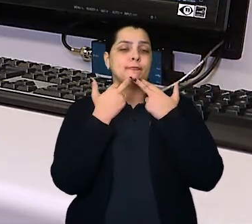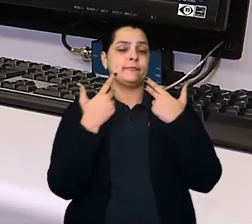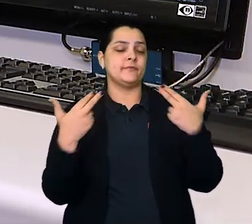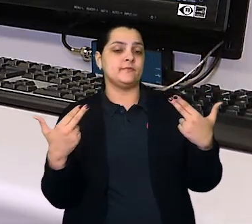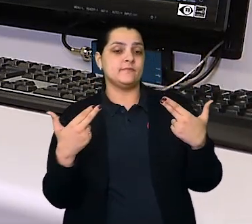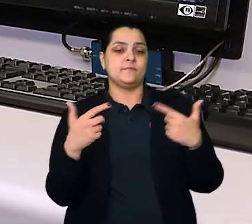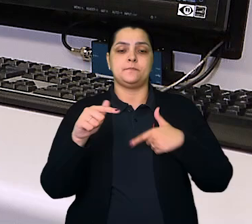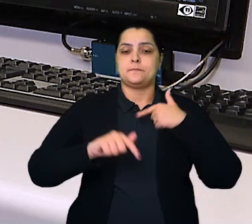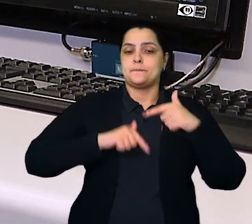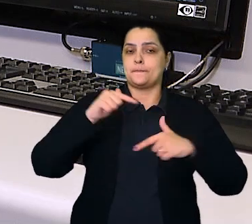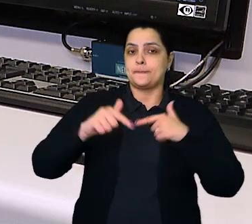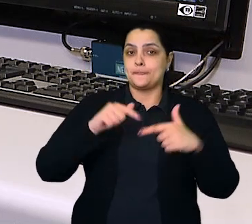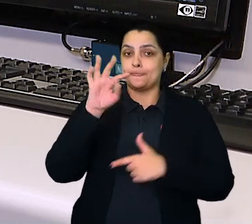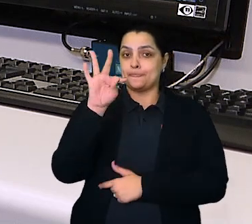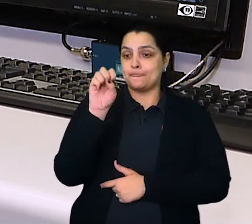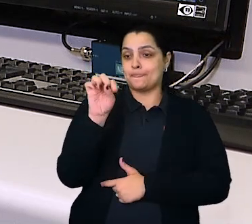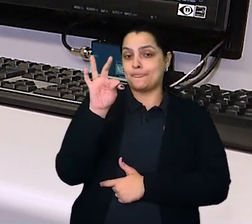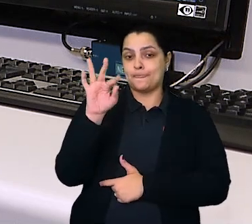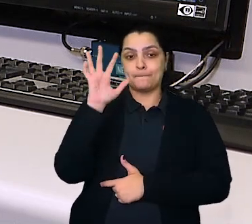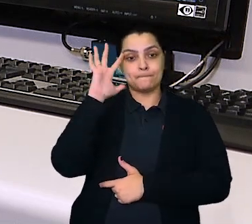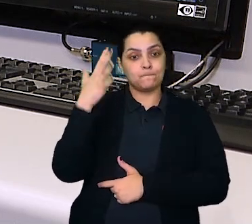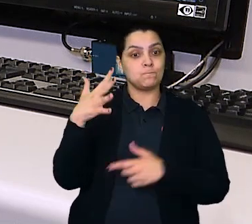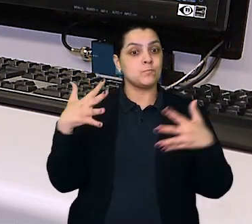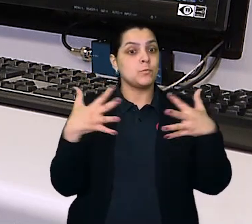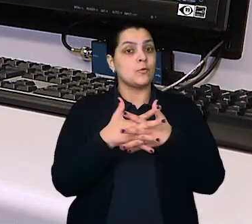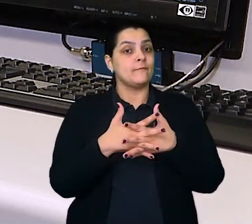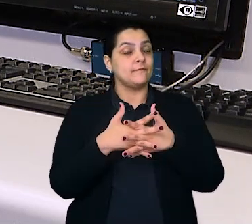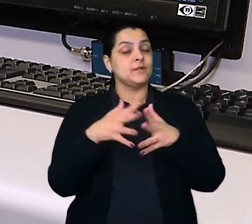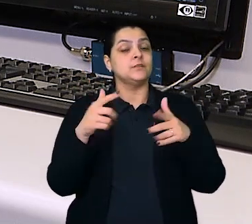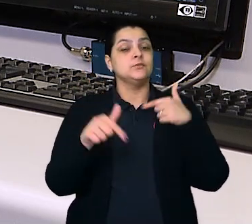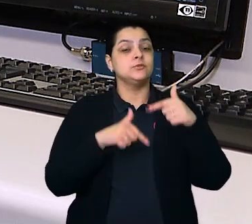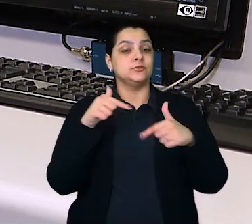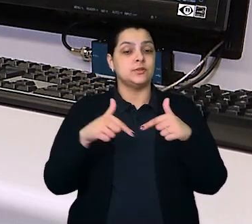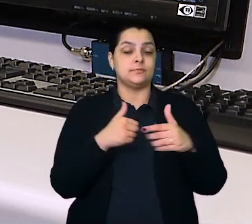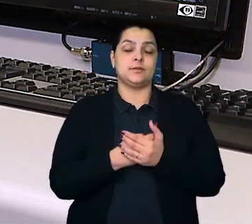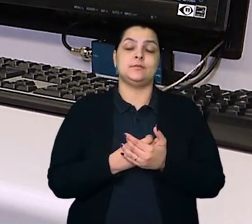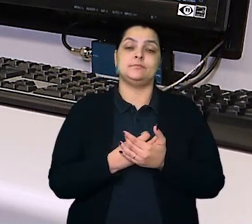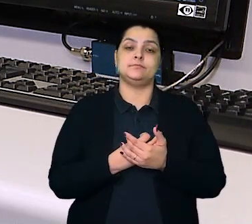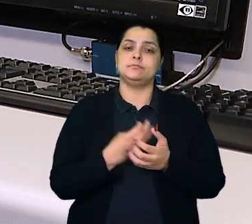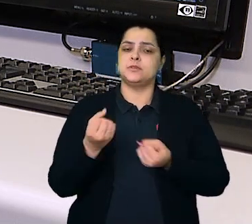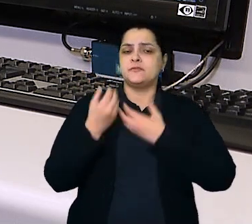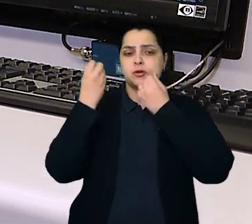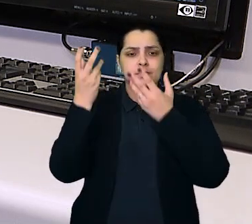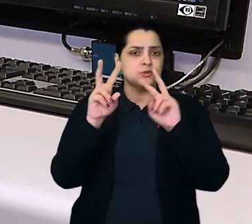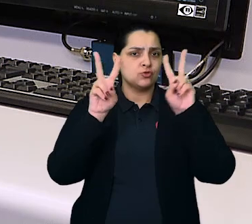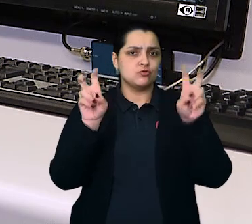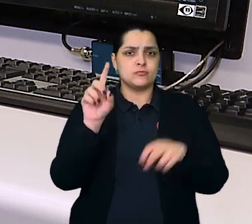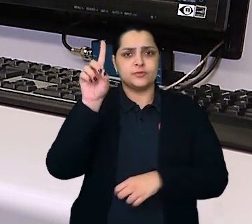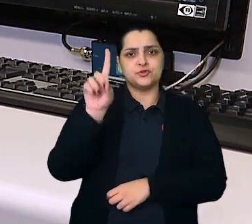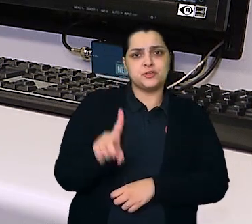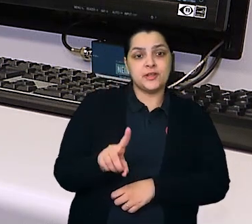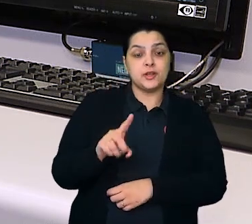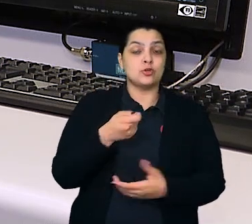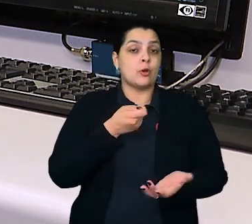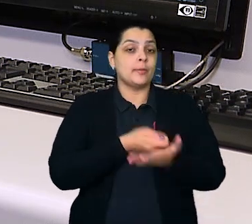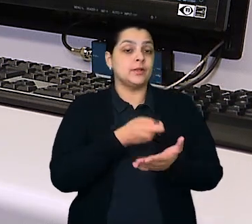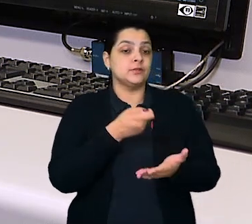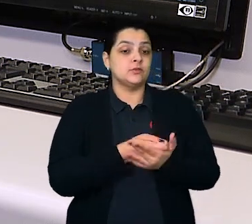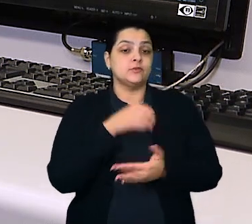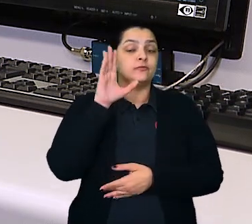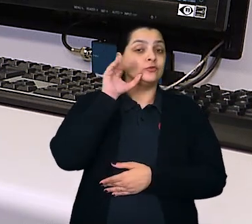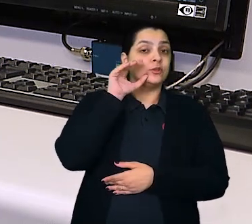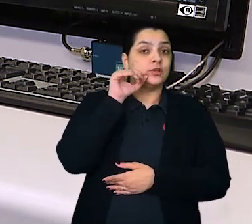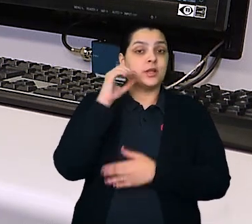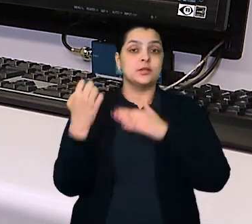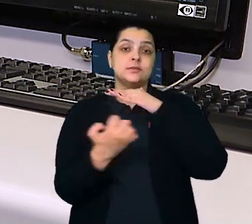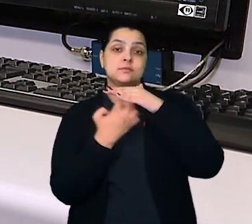novidades sobre a atuação do tribunal na solução de conflitos trabalhistas, além de informações sobre direitos e deveres de empregados